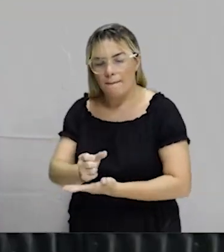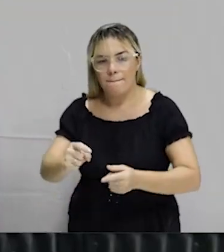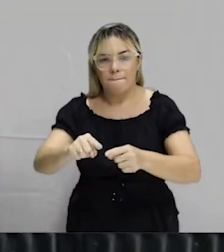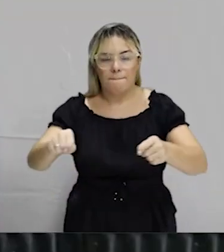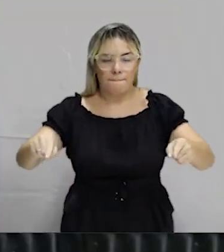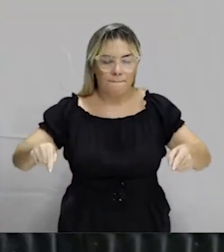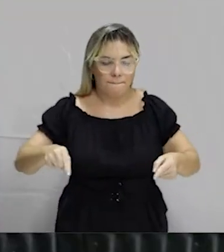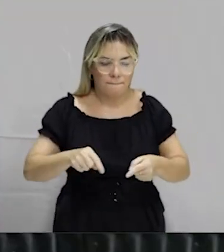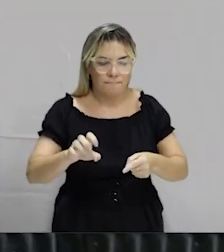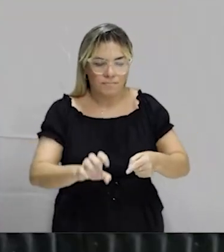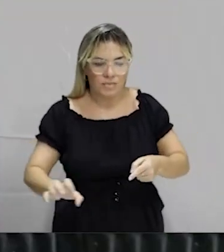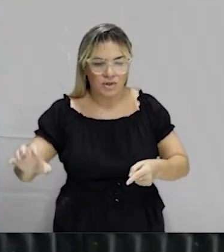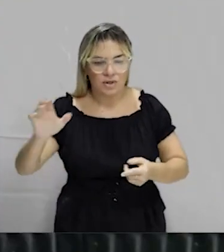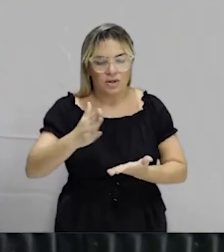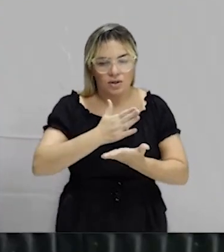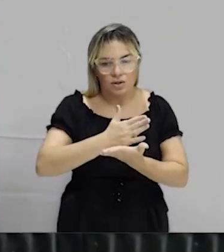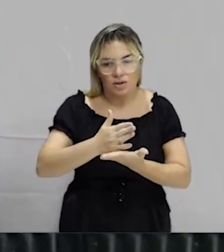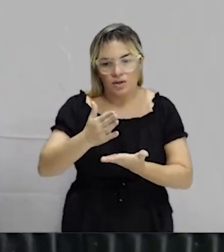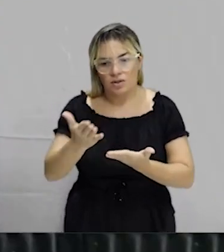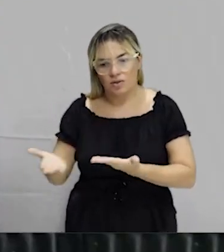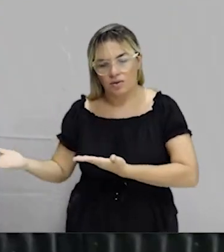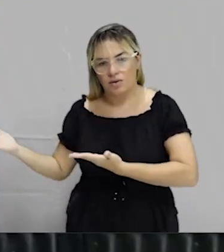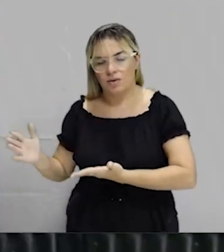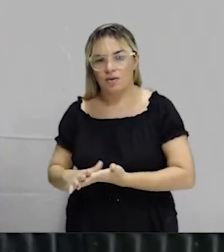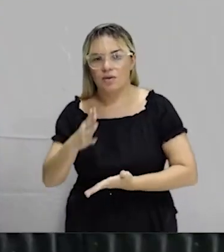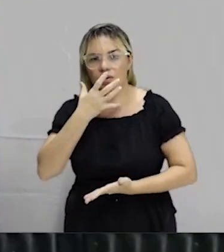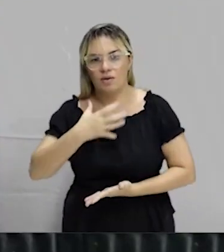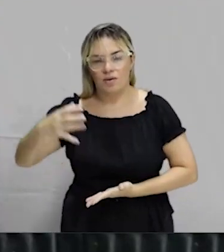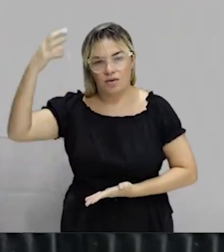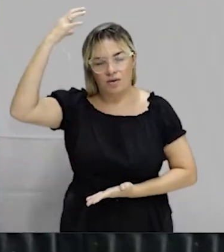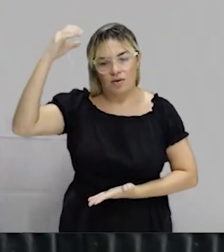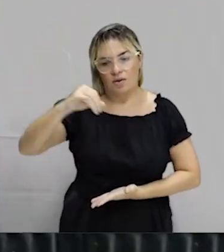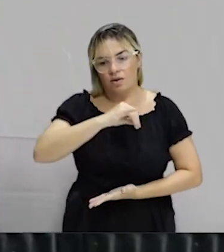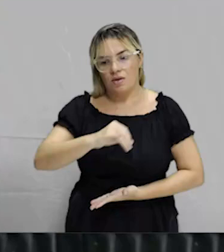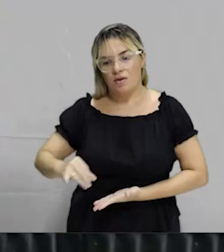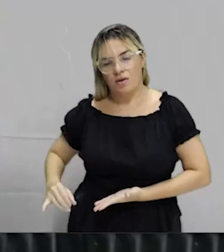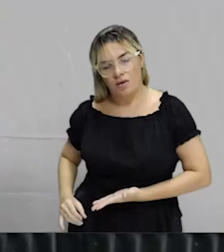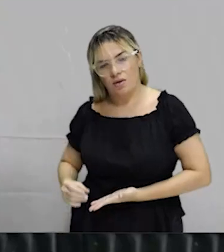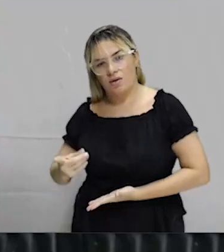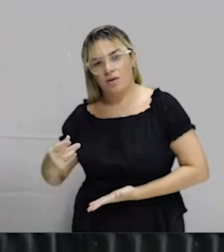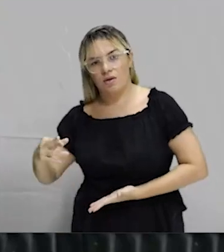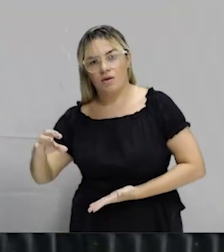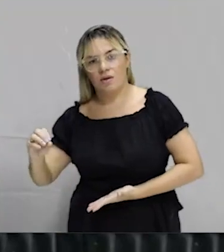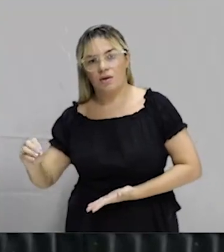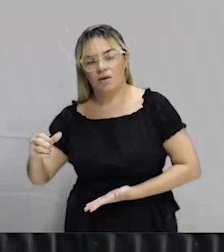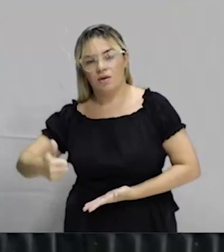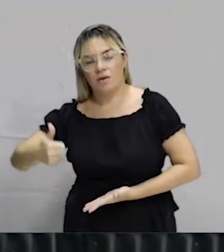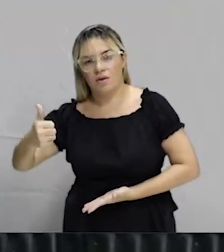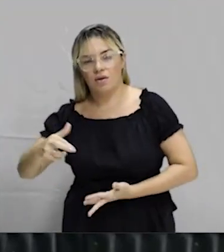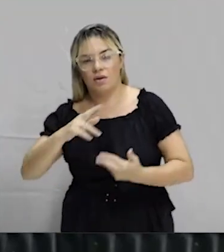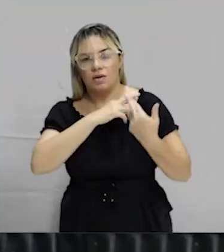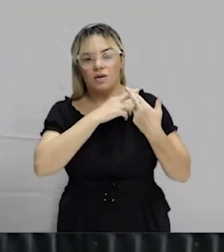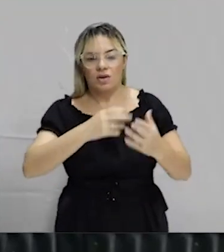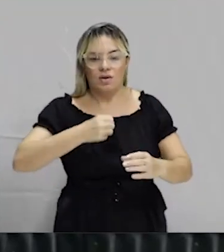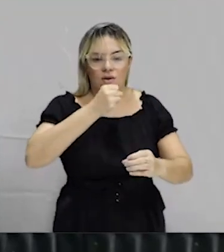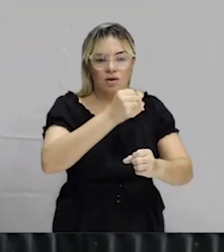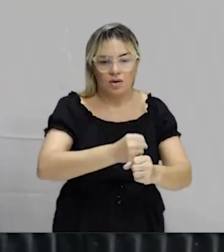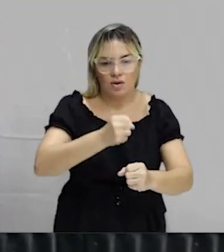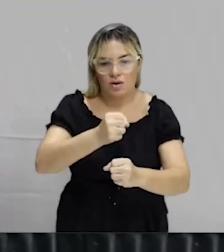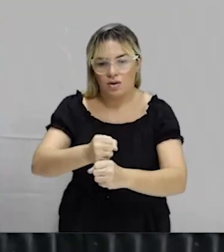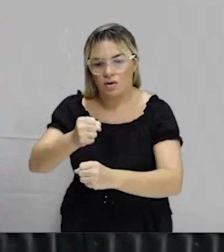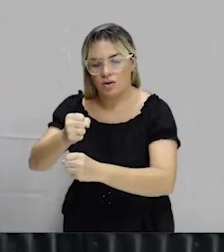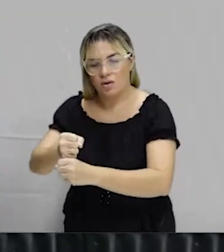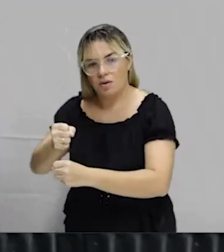a partir desse imperador. Dario, que na verdade ele foi responsável pela construção de